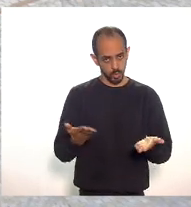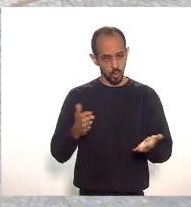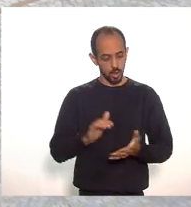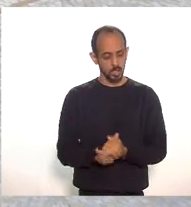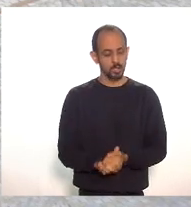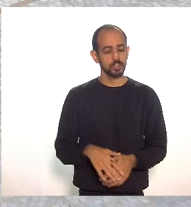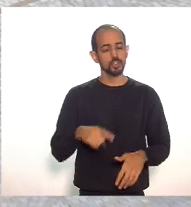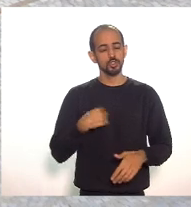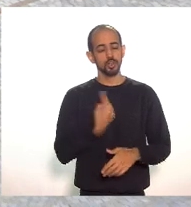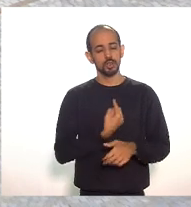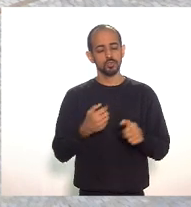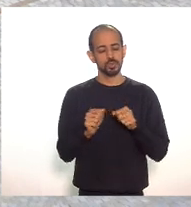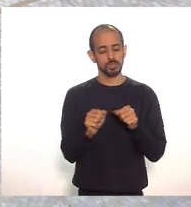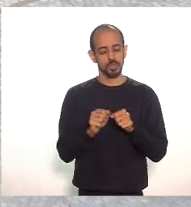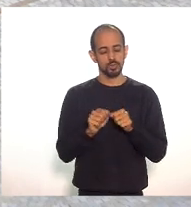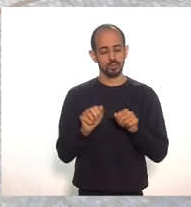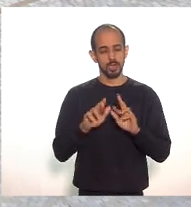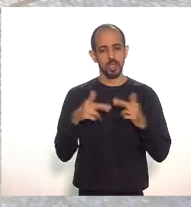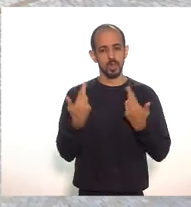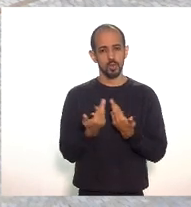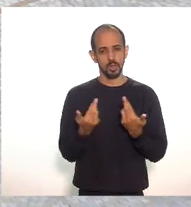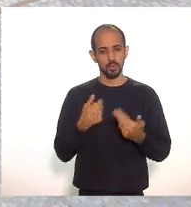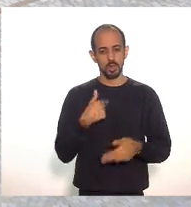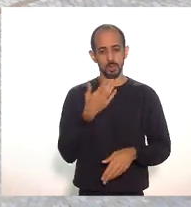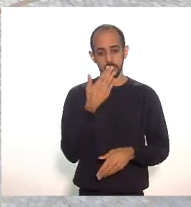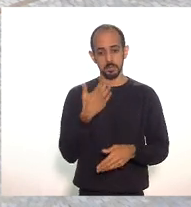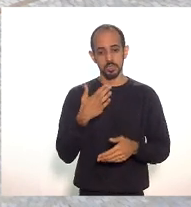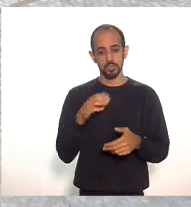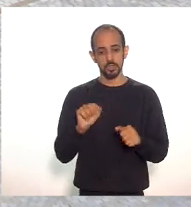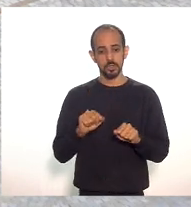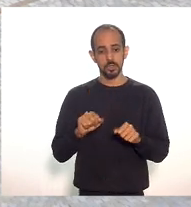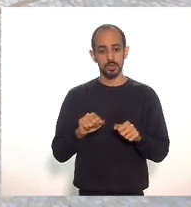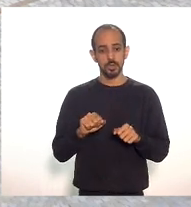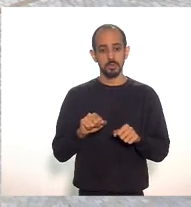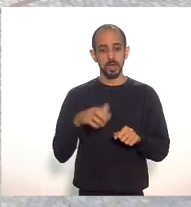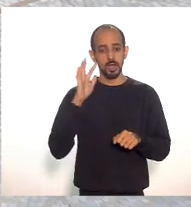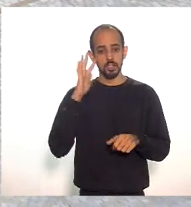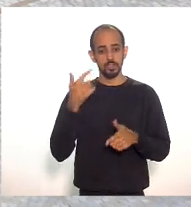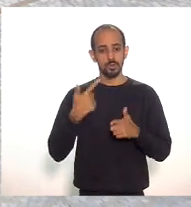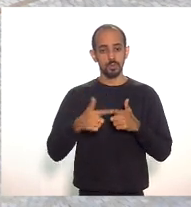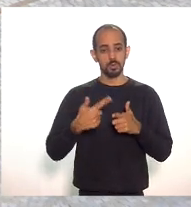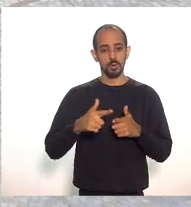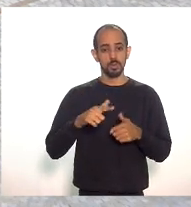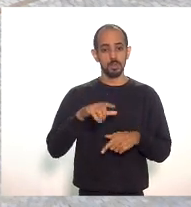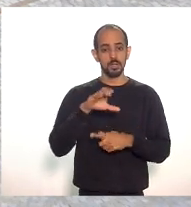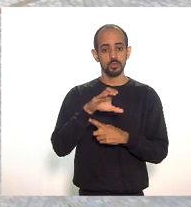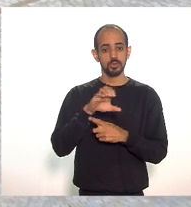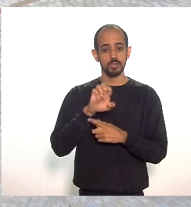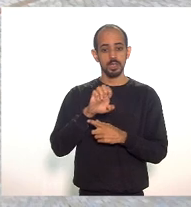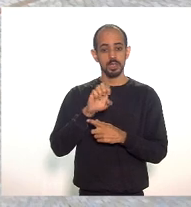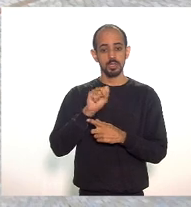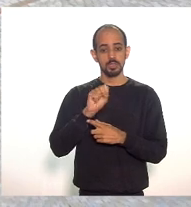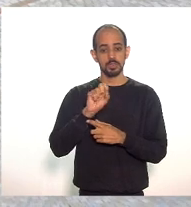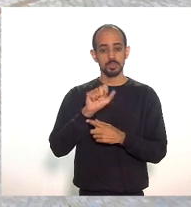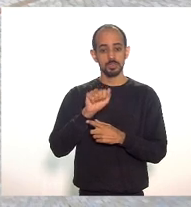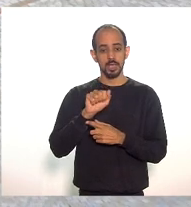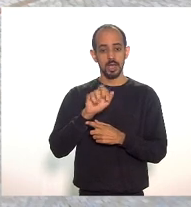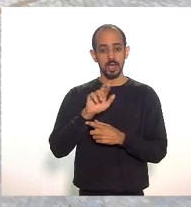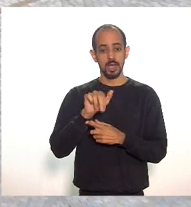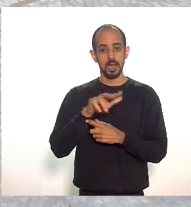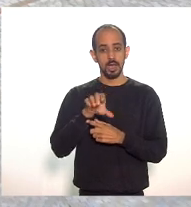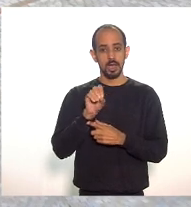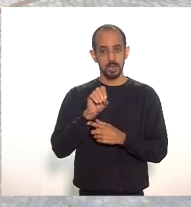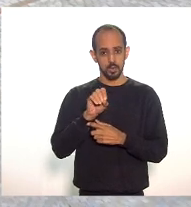fizemos uma relação se recorda e eu pedi para resolver o problema da falta d'água no Cesarão pois bem só que a